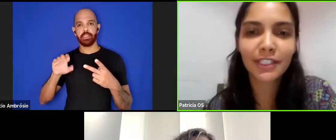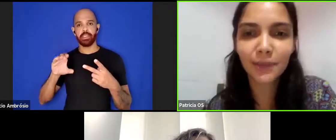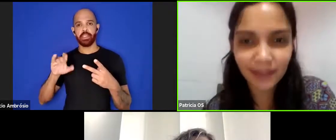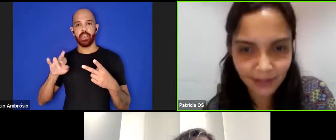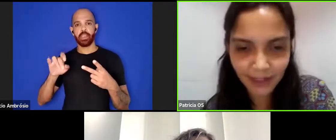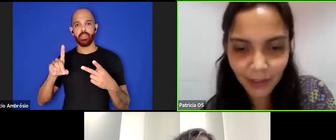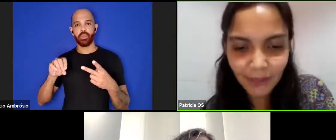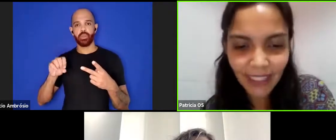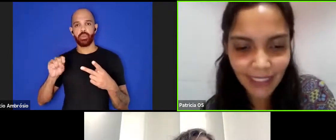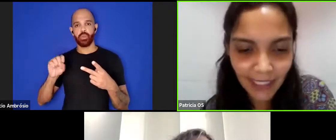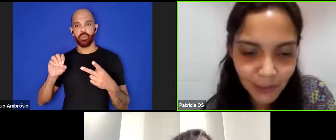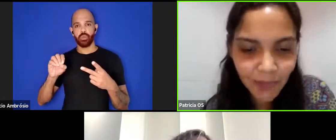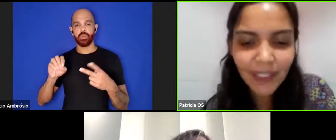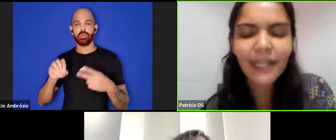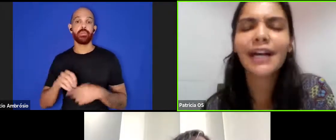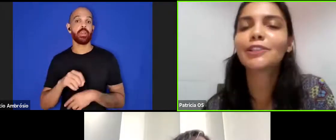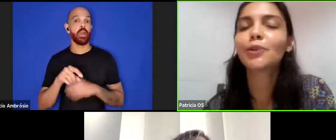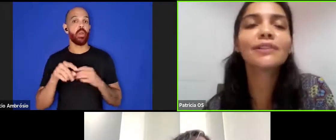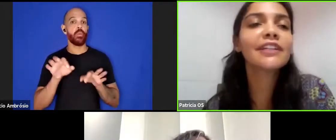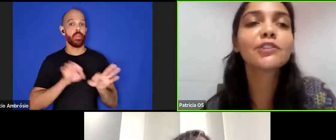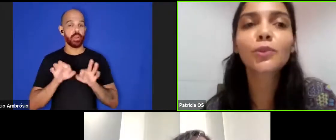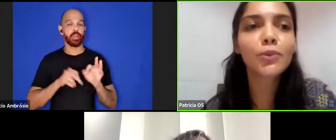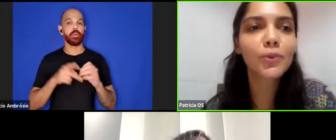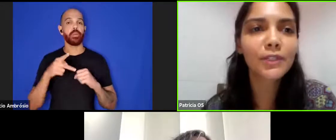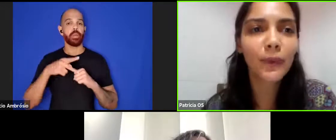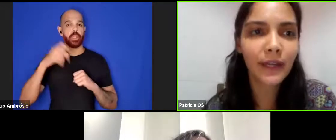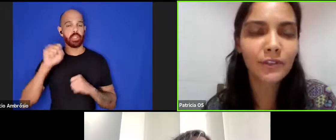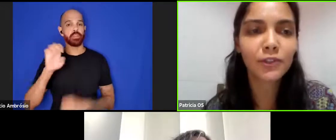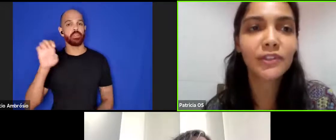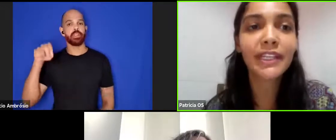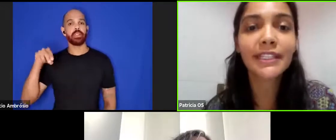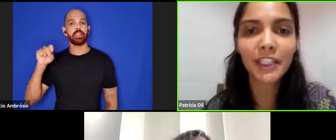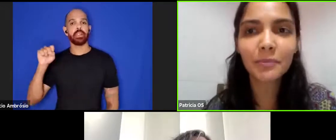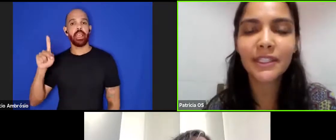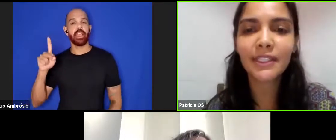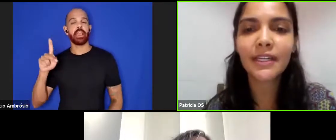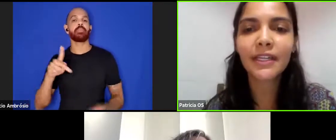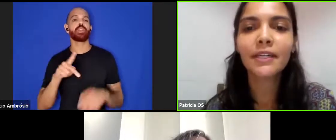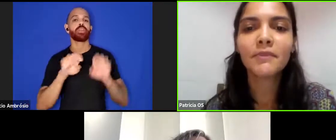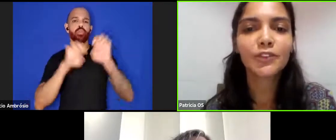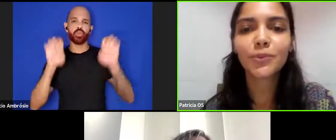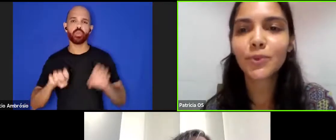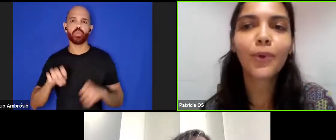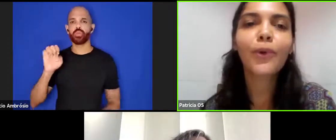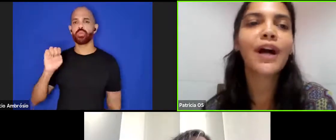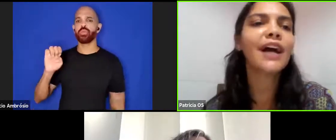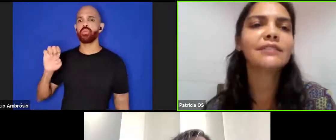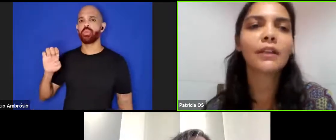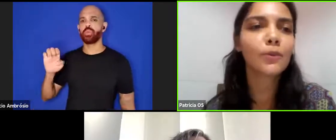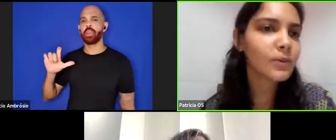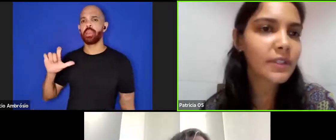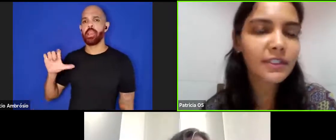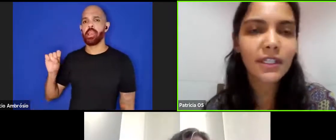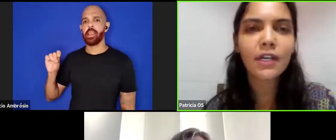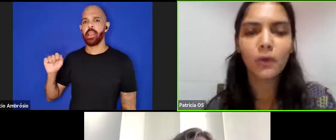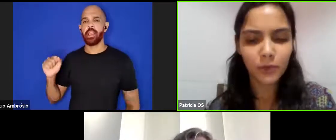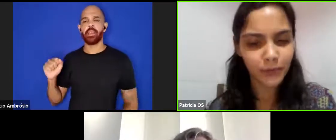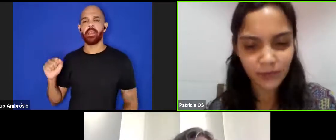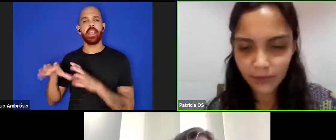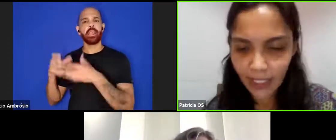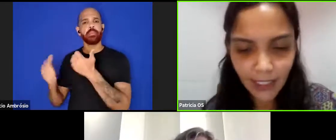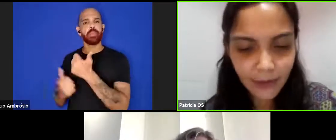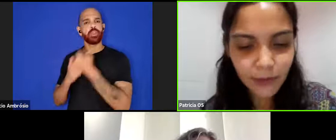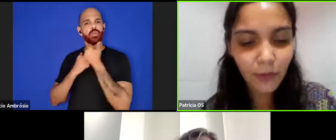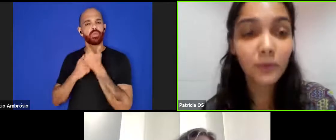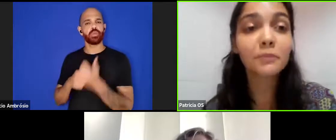de pós-graduação da ENSP, a toda a estrutura do ELSA, toda a equipe que me ajudou, as alunas,